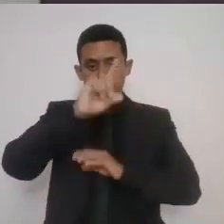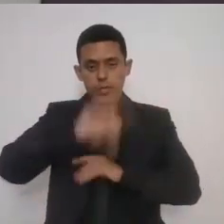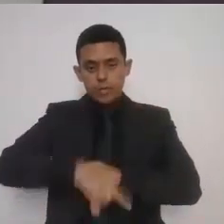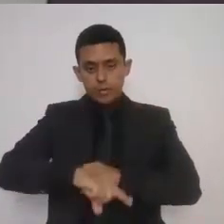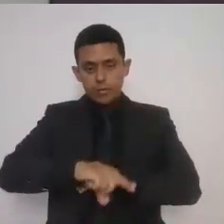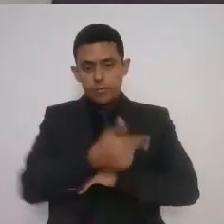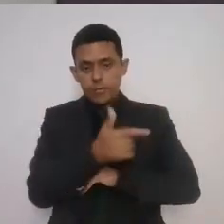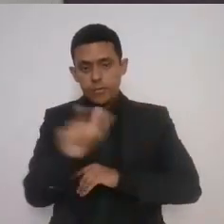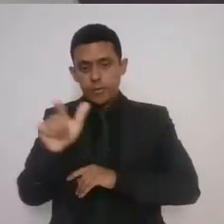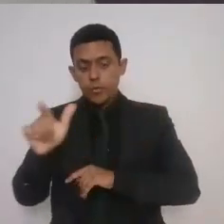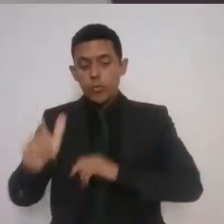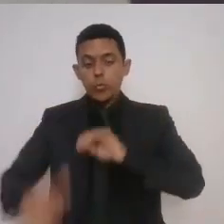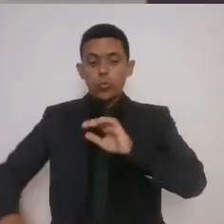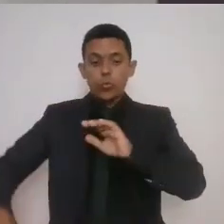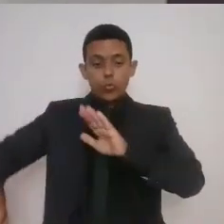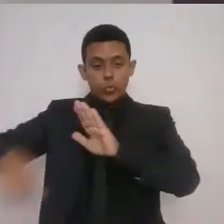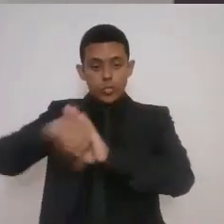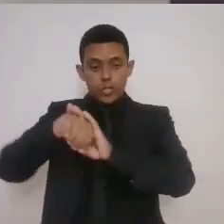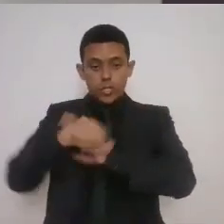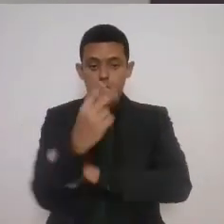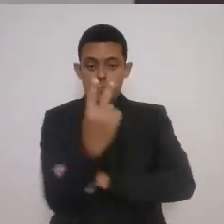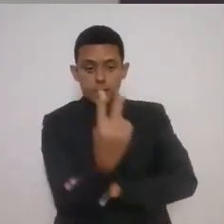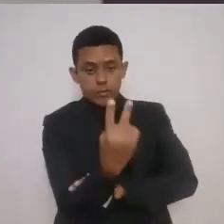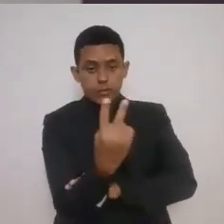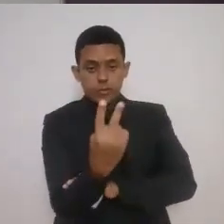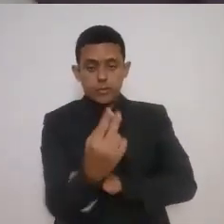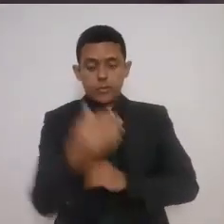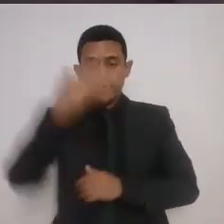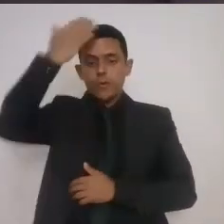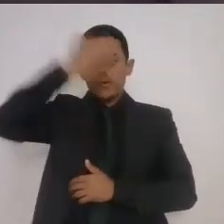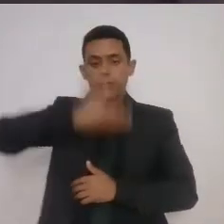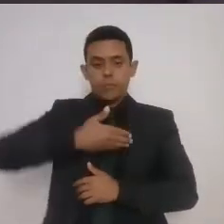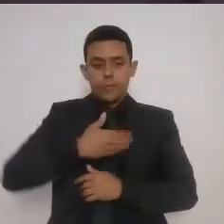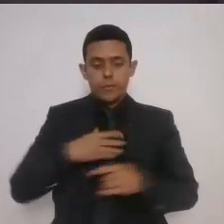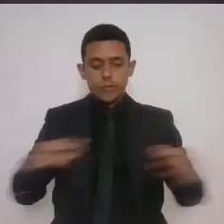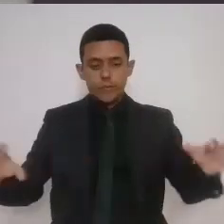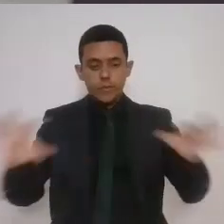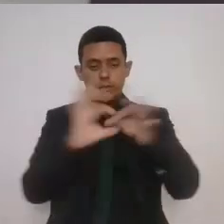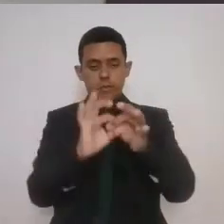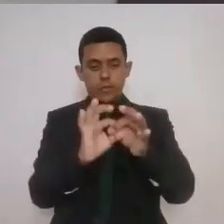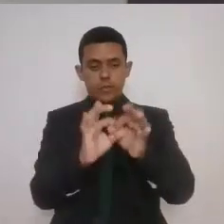outro. Impõe-se, portanto, reconhecer a conexão.